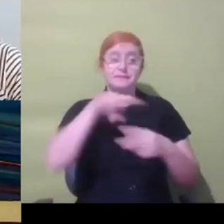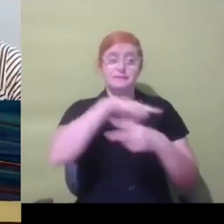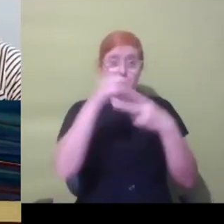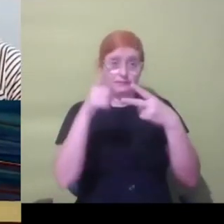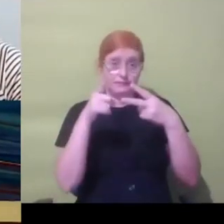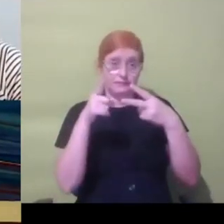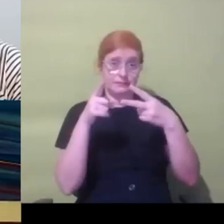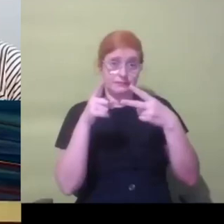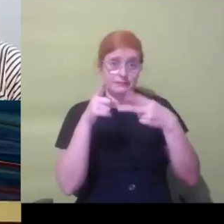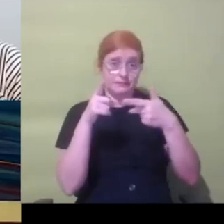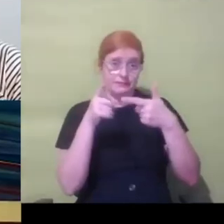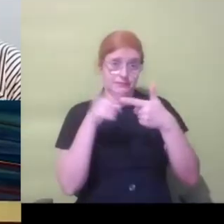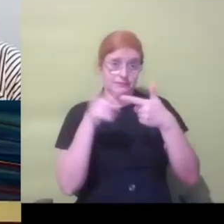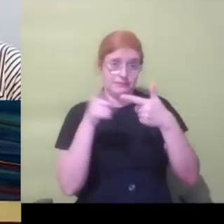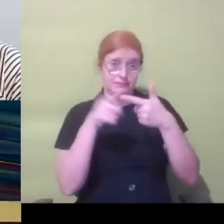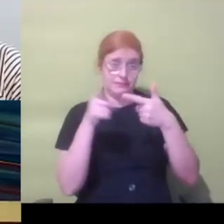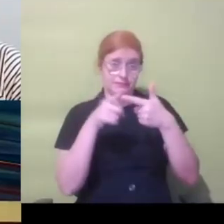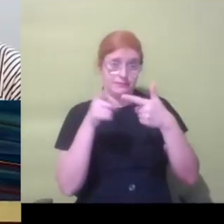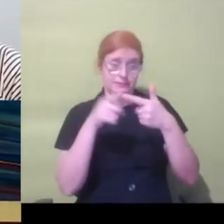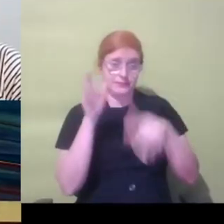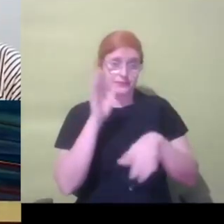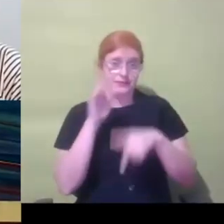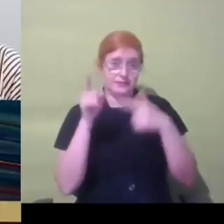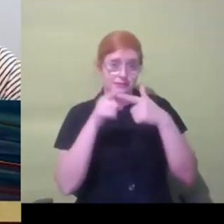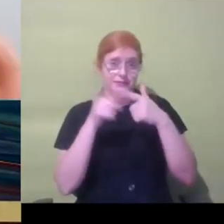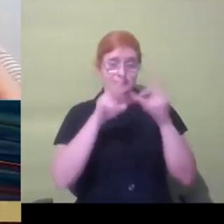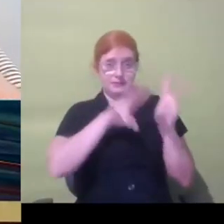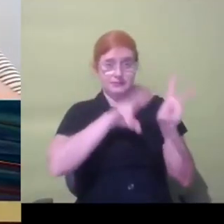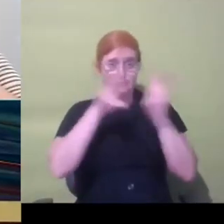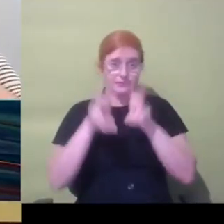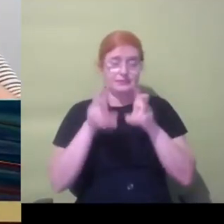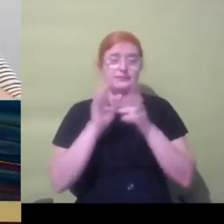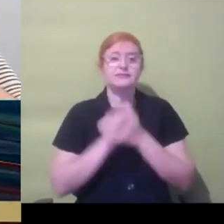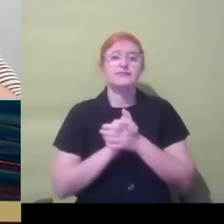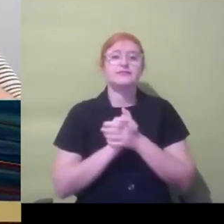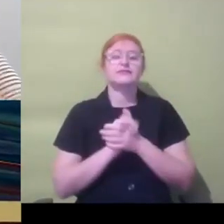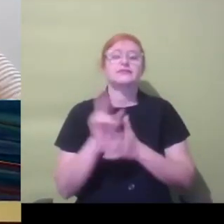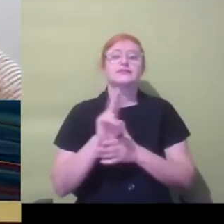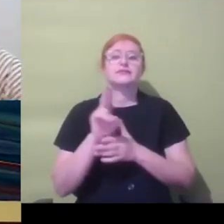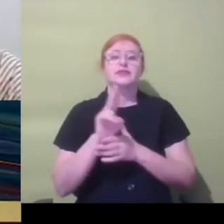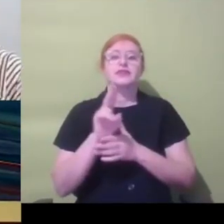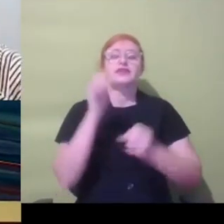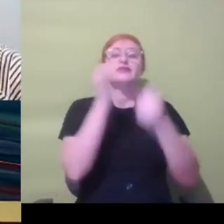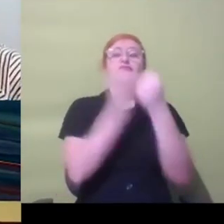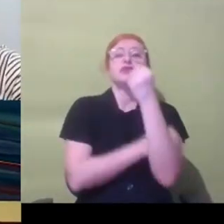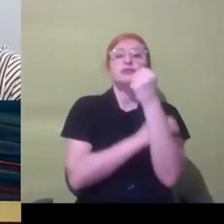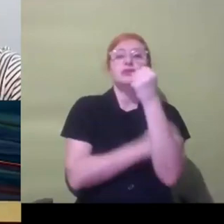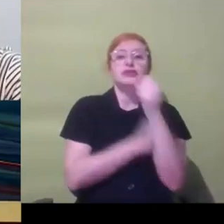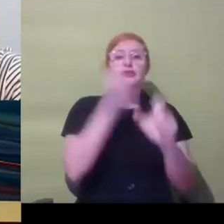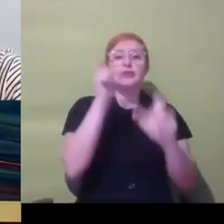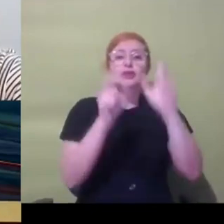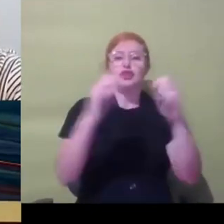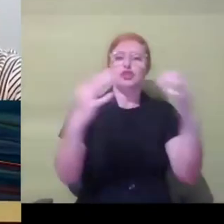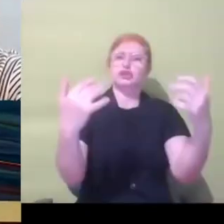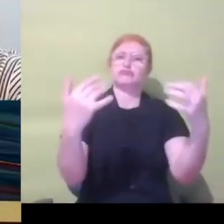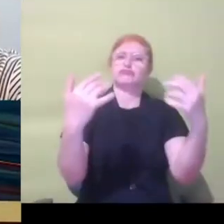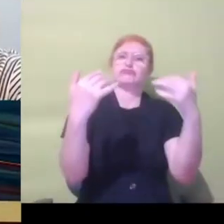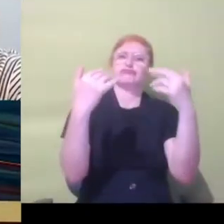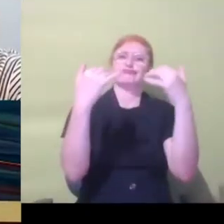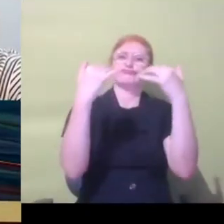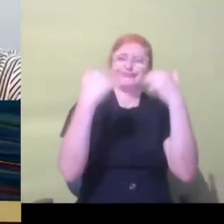No segundo momento, na segunda trilha, o nome é Feminismo com quem está chegando, que é o